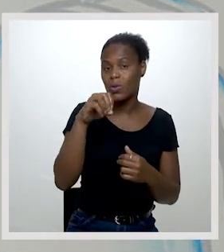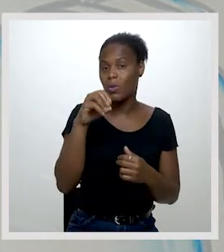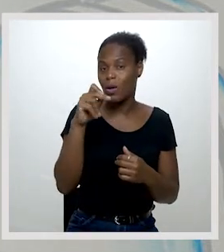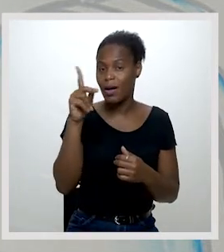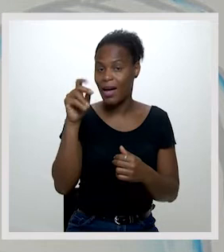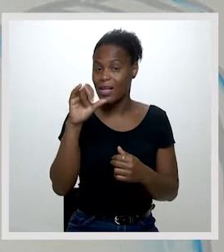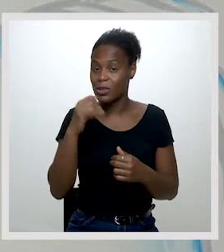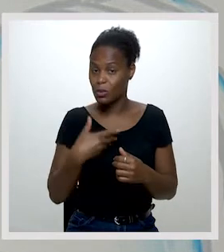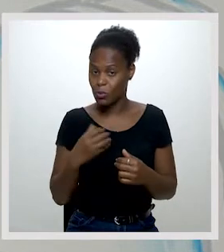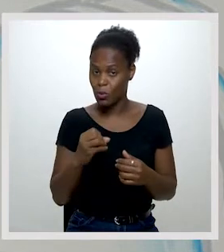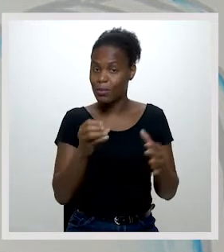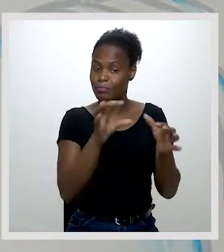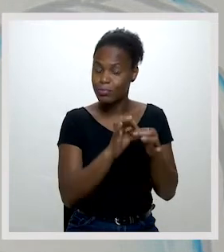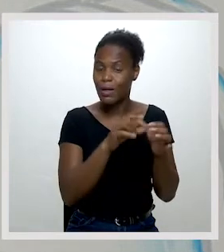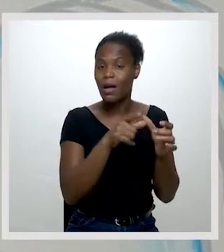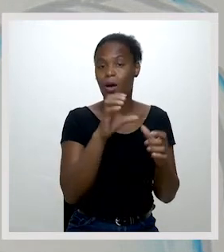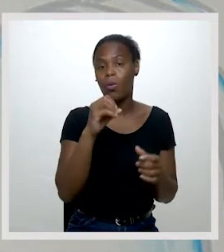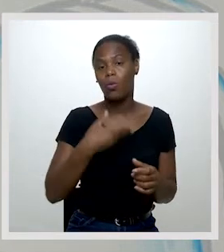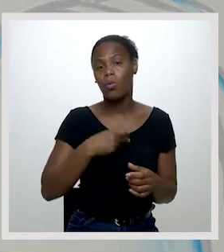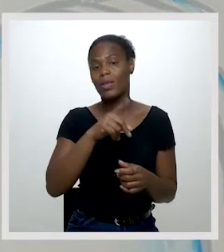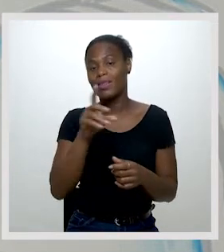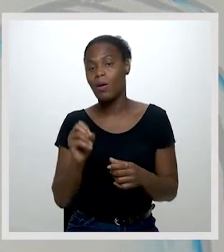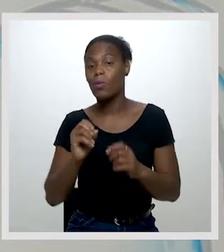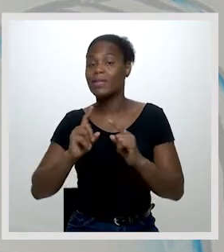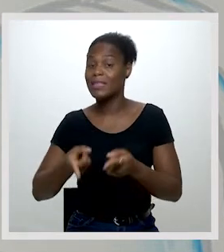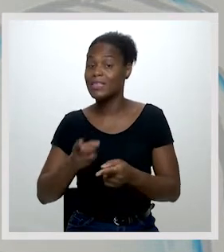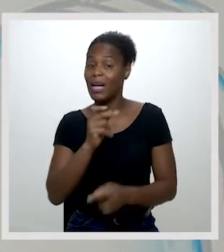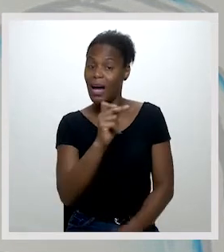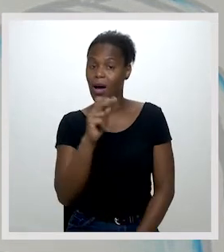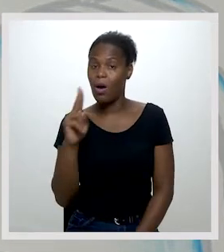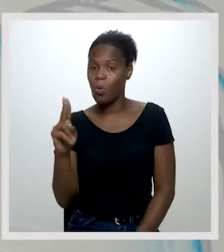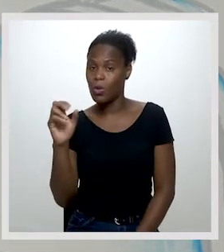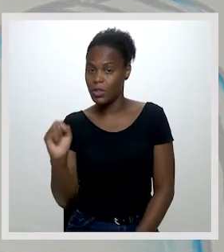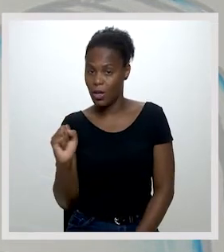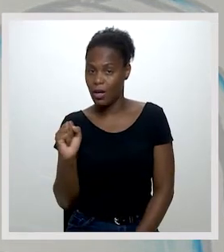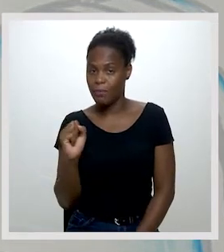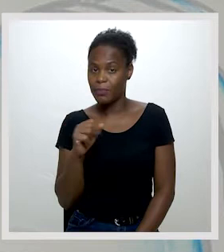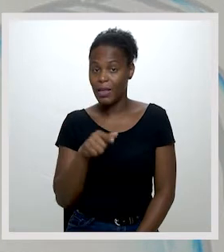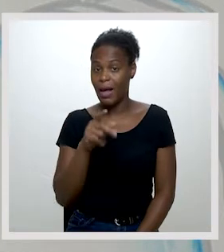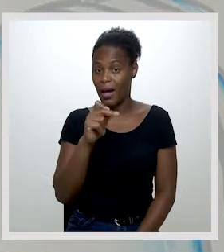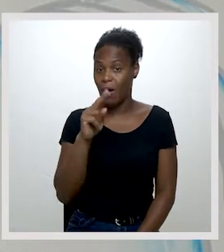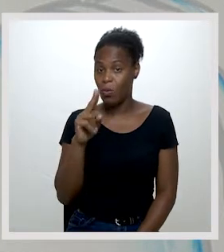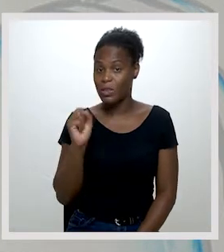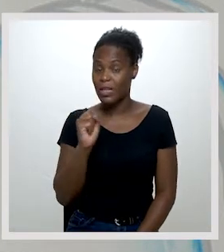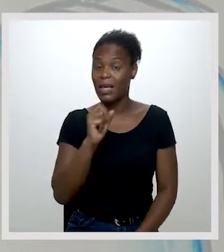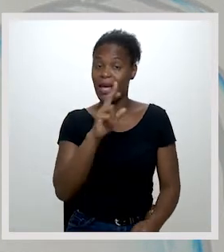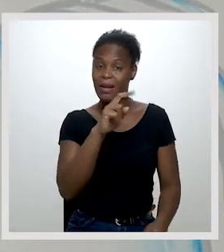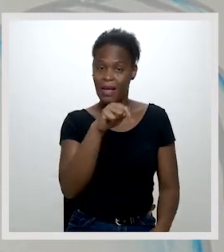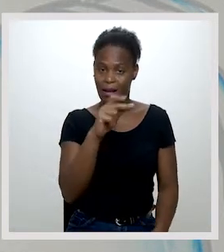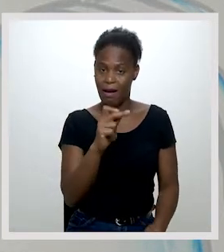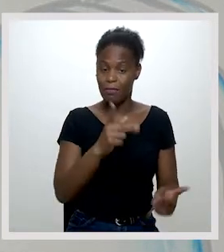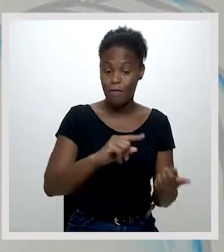codão, que é o codão de iniciação, que é AUG. E AUG, então, esse RNA, que é RNA de transferência,